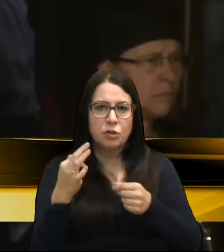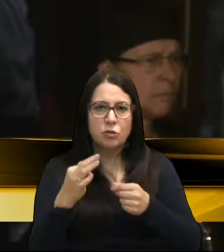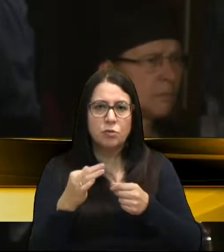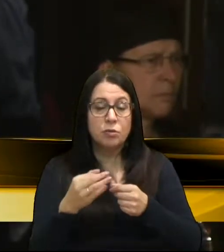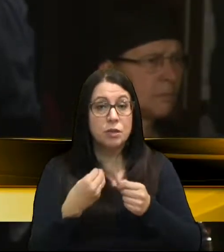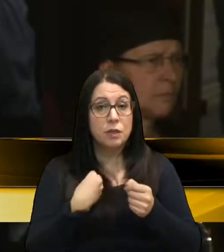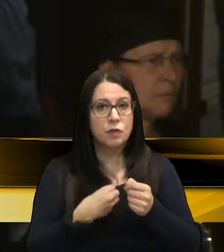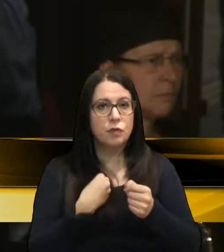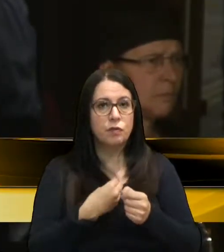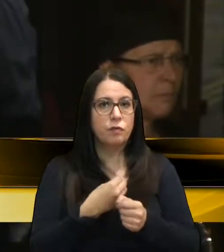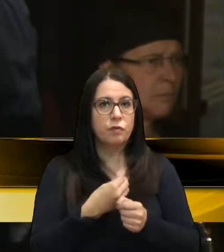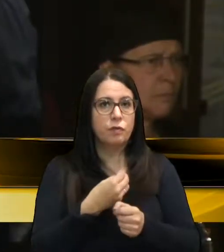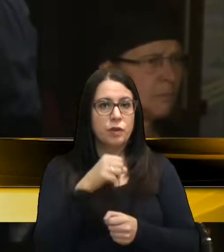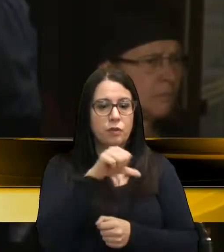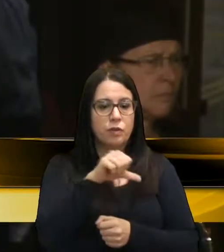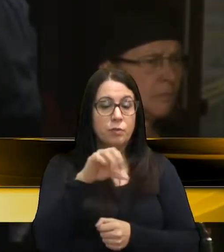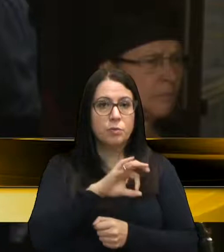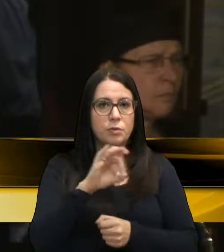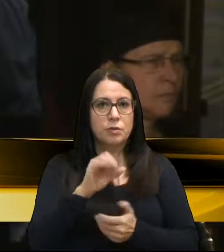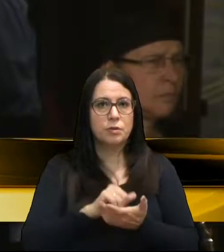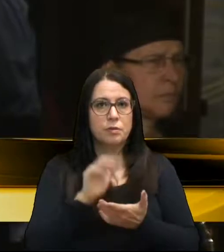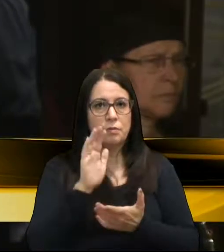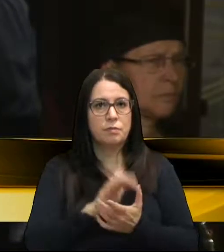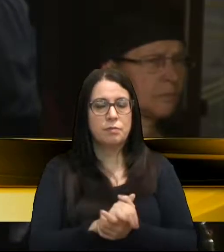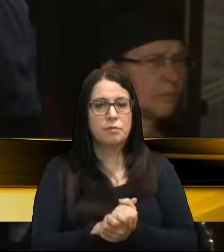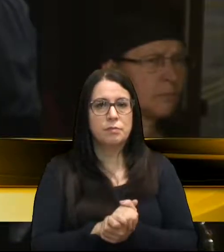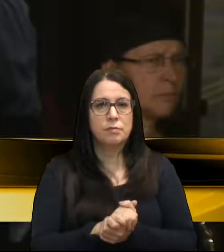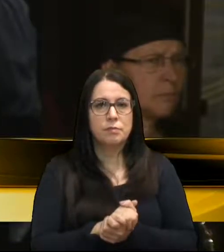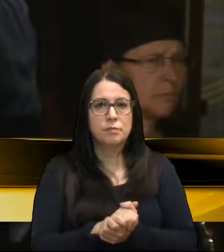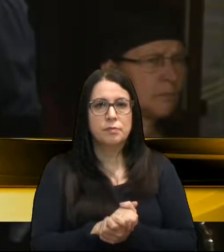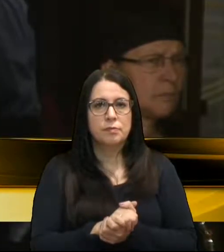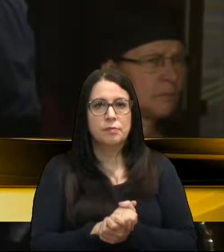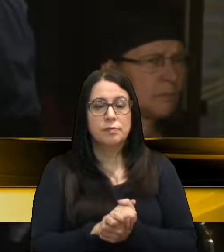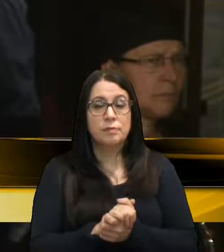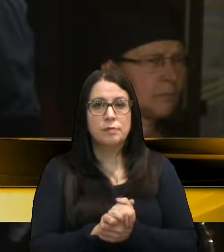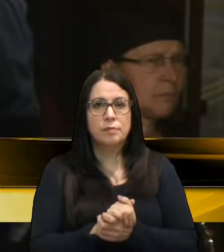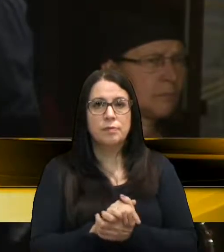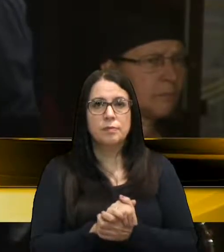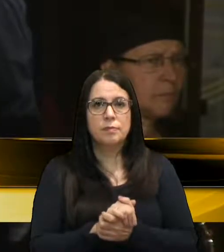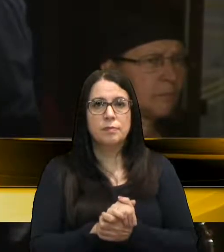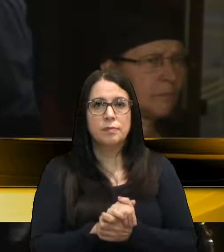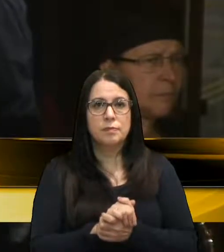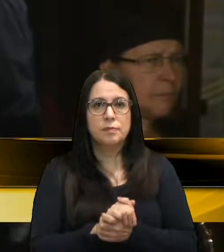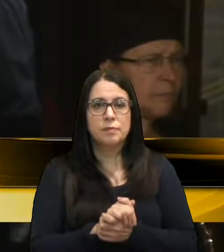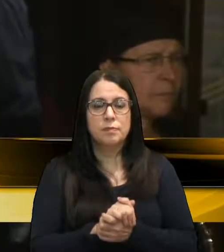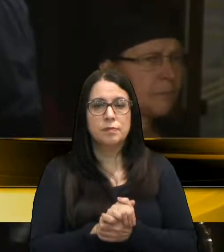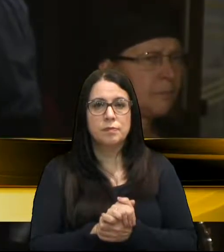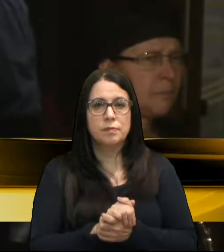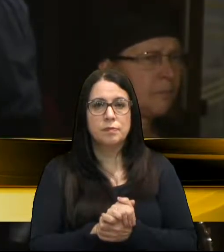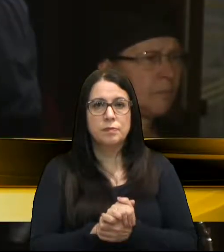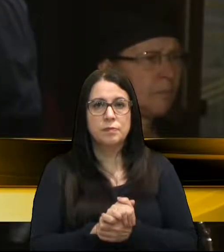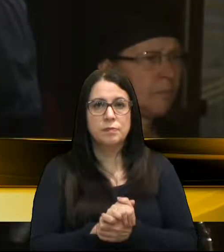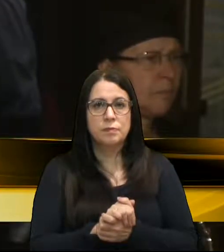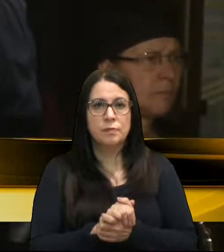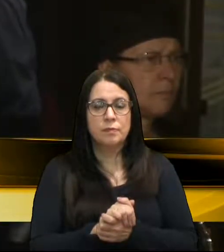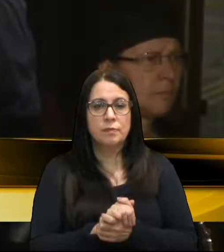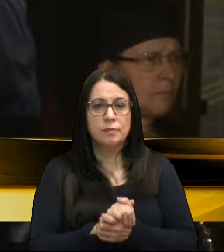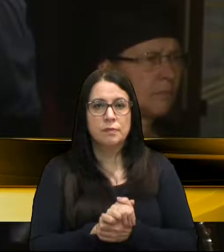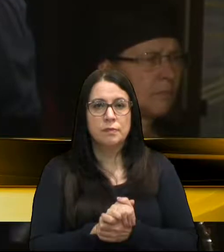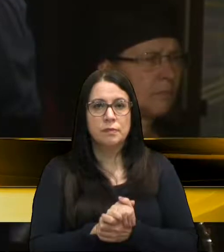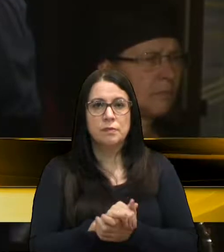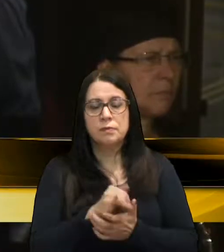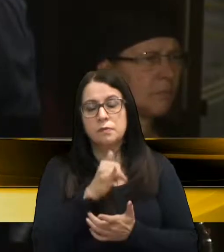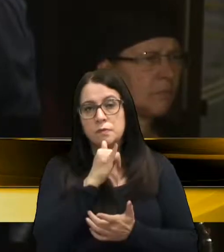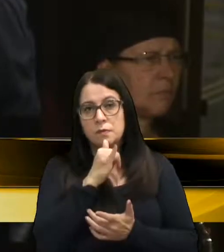sobrevive 99% das vezes. Concede uma parte, vereador. Só no caso de, por